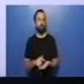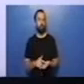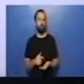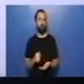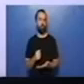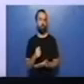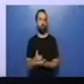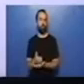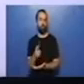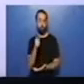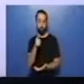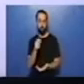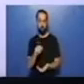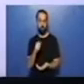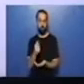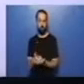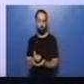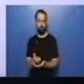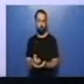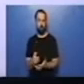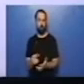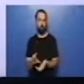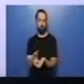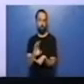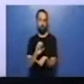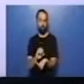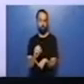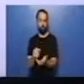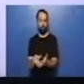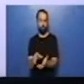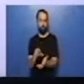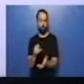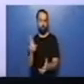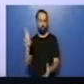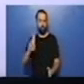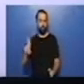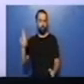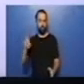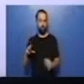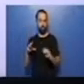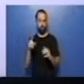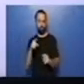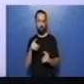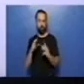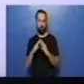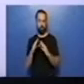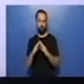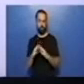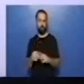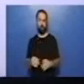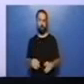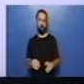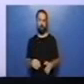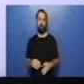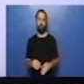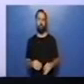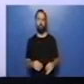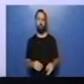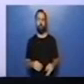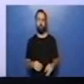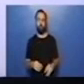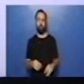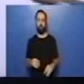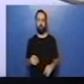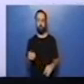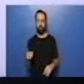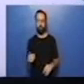nossa casa o que a gente consome em watts, que é a energia elétrica. No caso aqui. Então